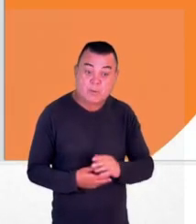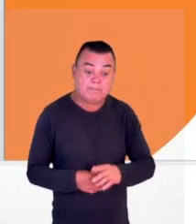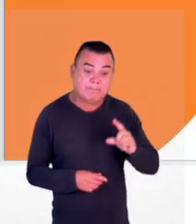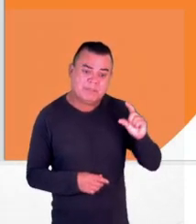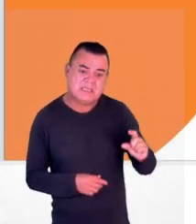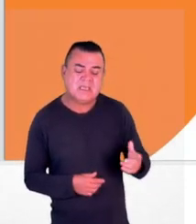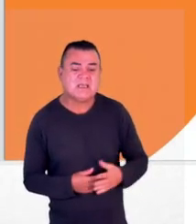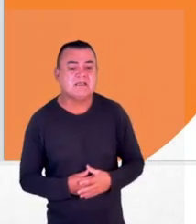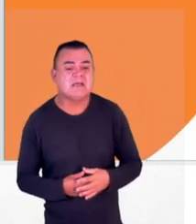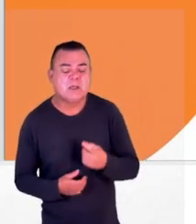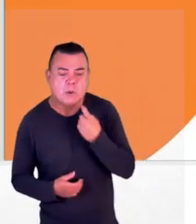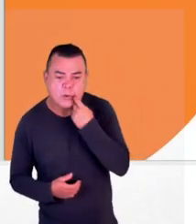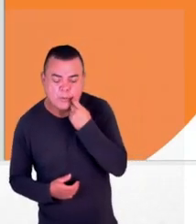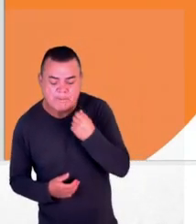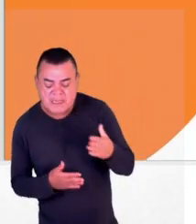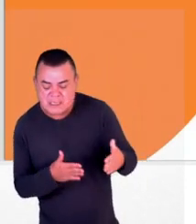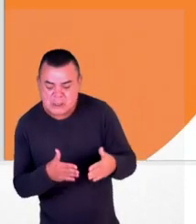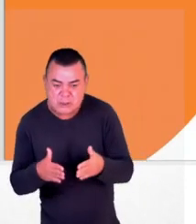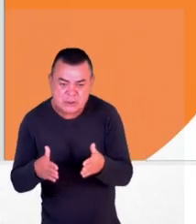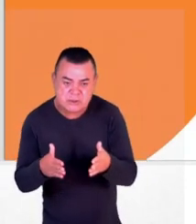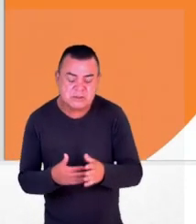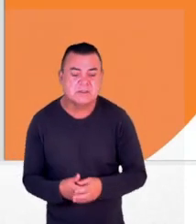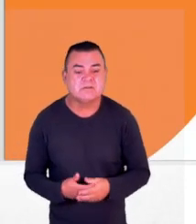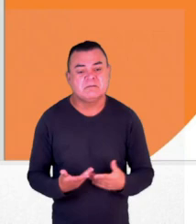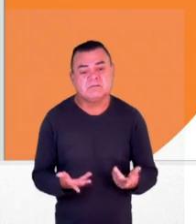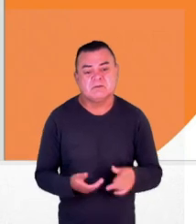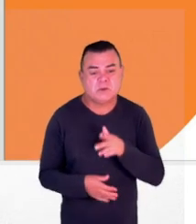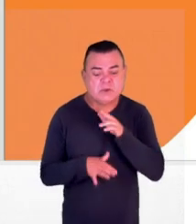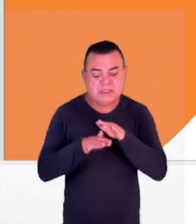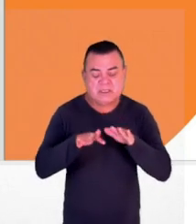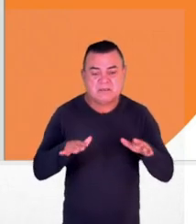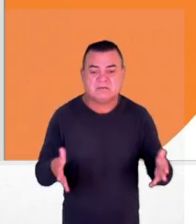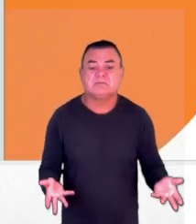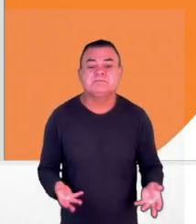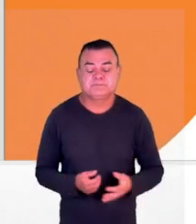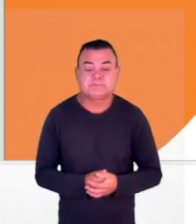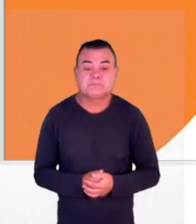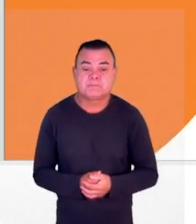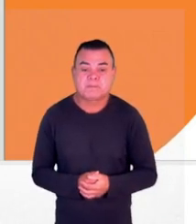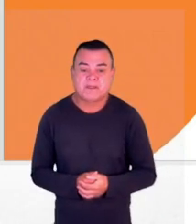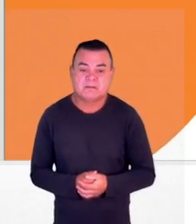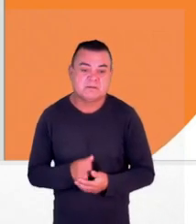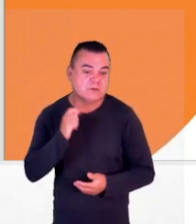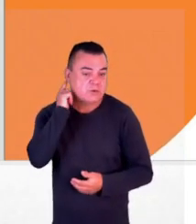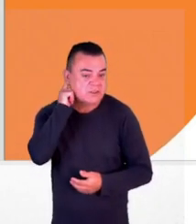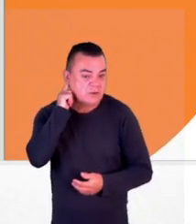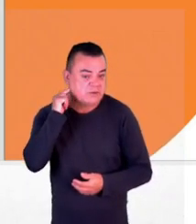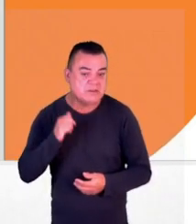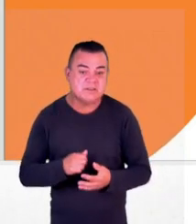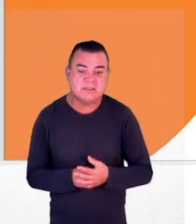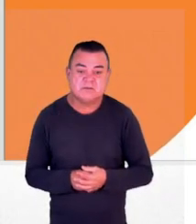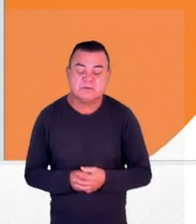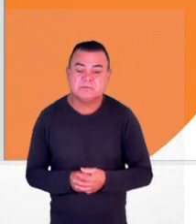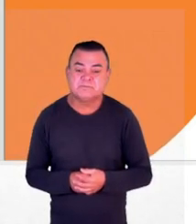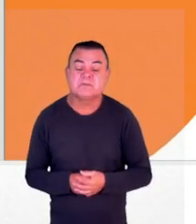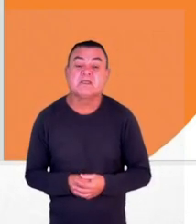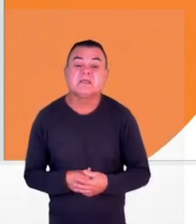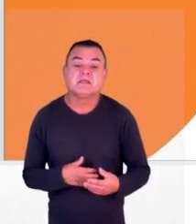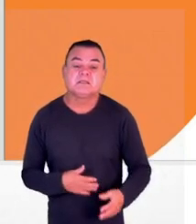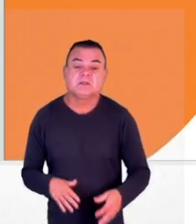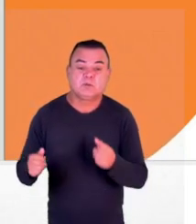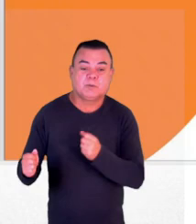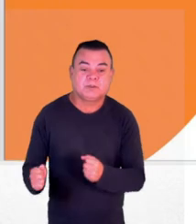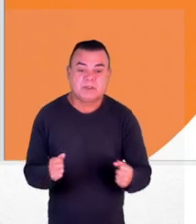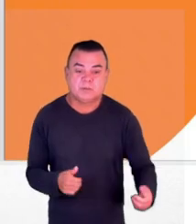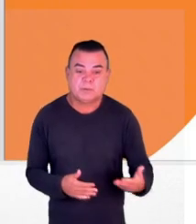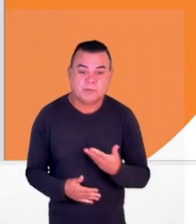peixe do lago do Rio enfim mas tinha né e eh e muitas vezes o poder público estado município